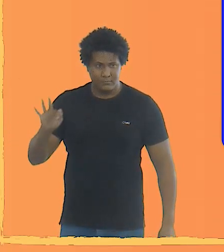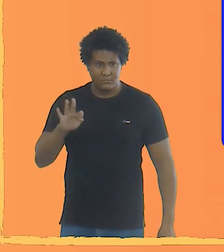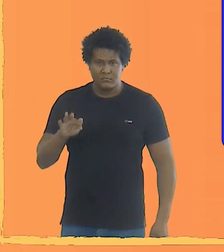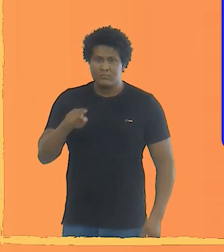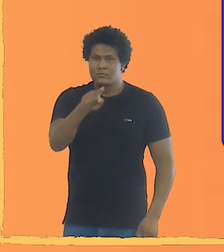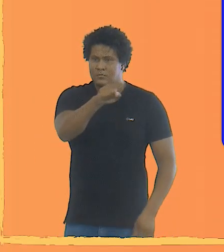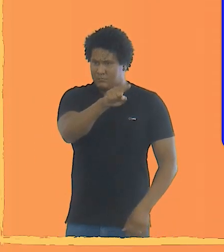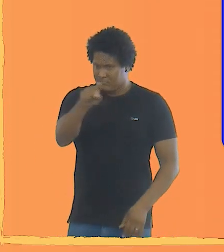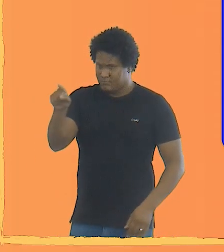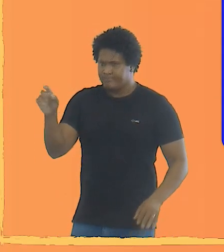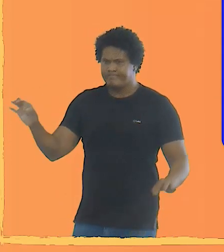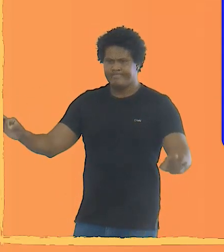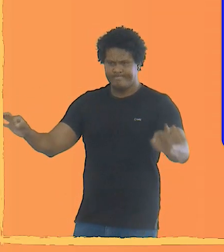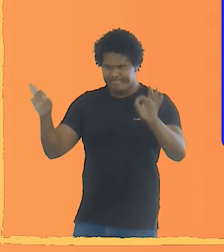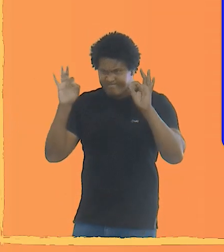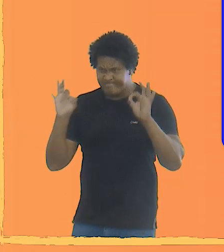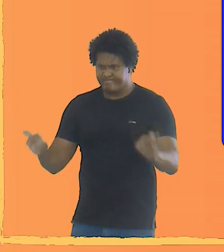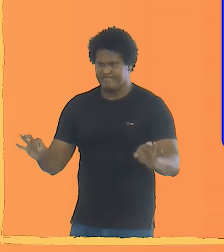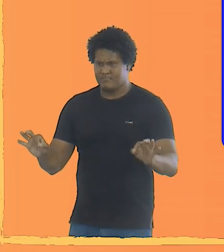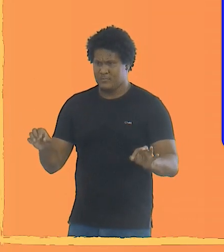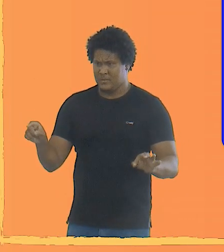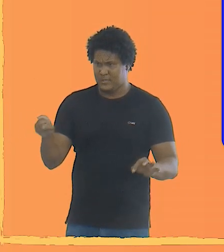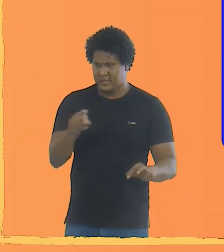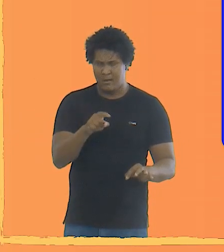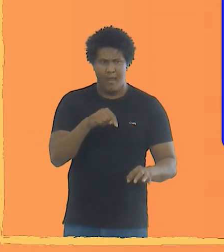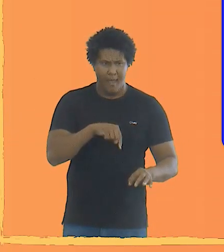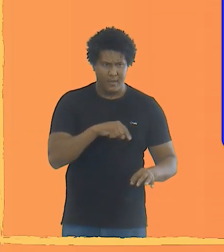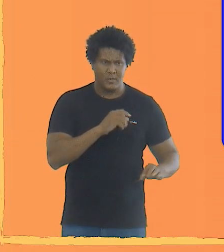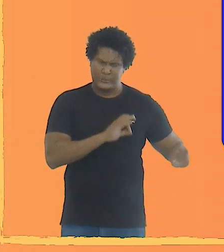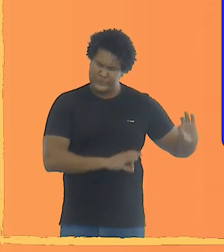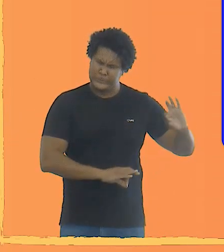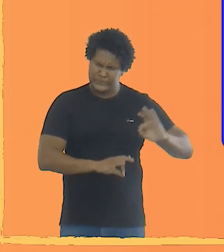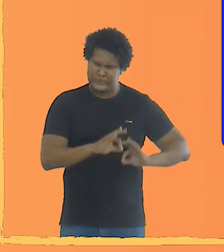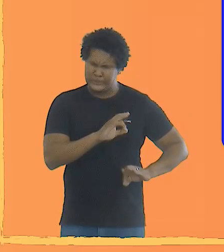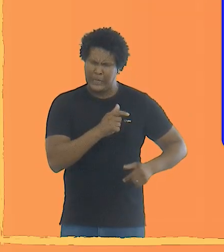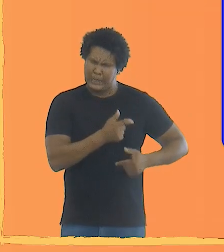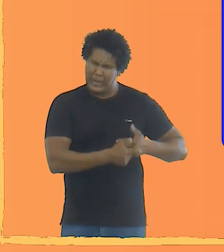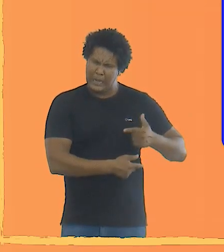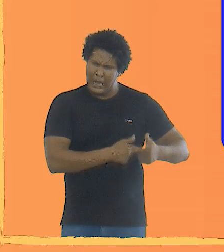tão bem feito, é com tanto carinho, é com tanto amor